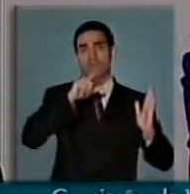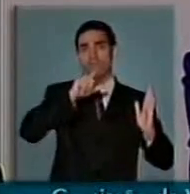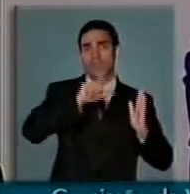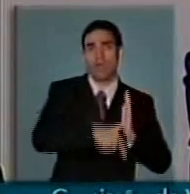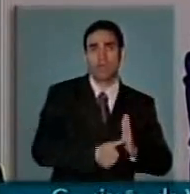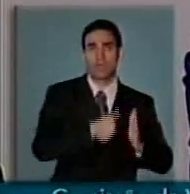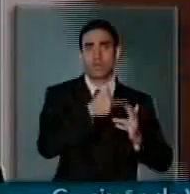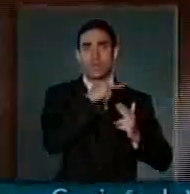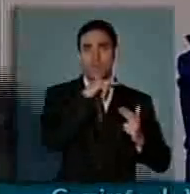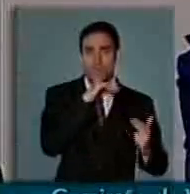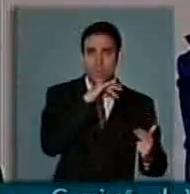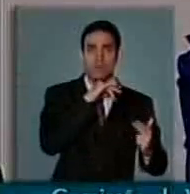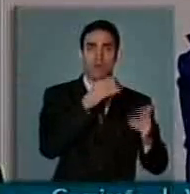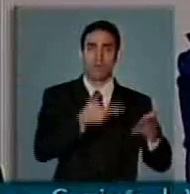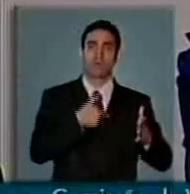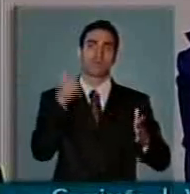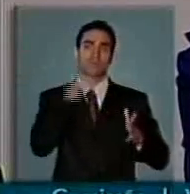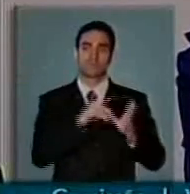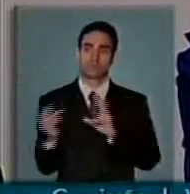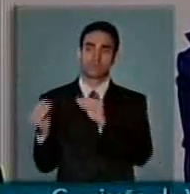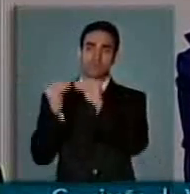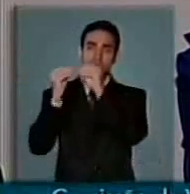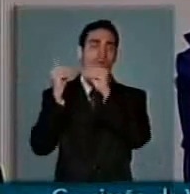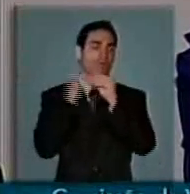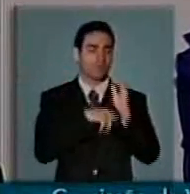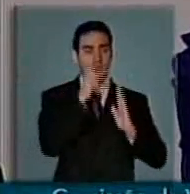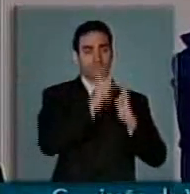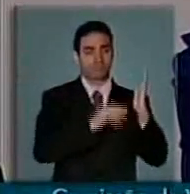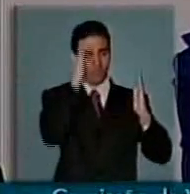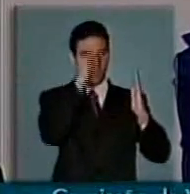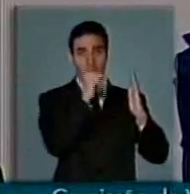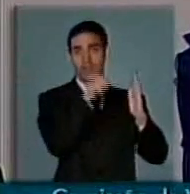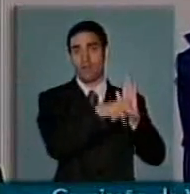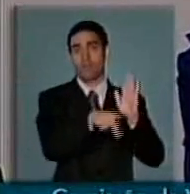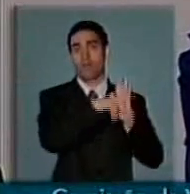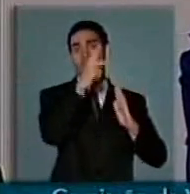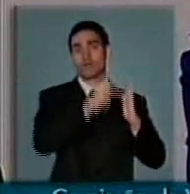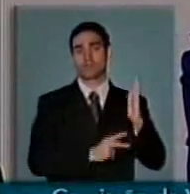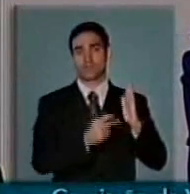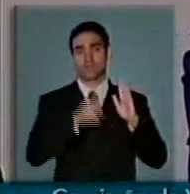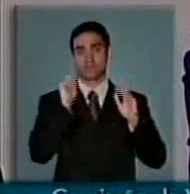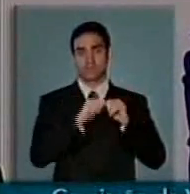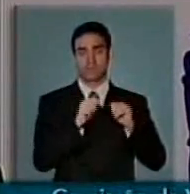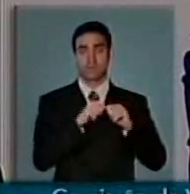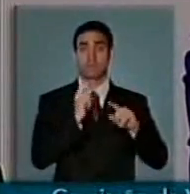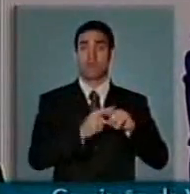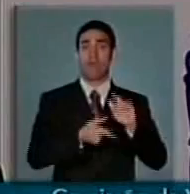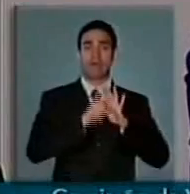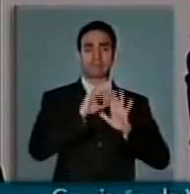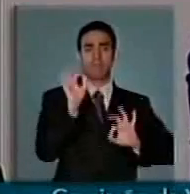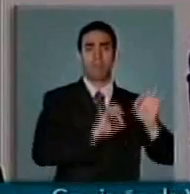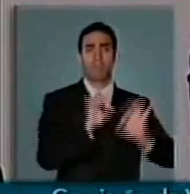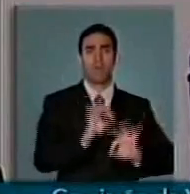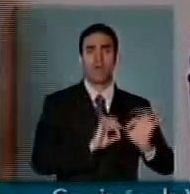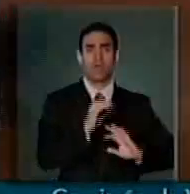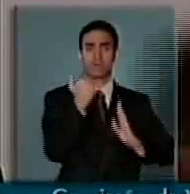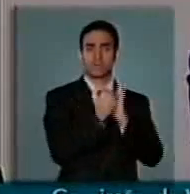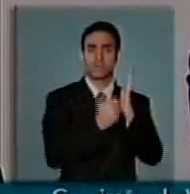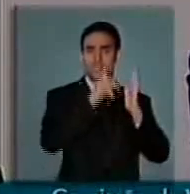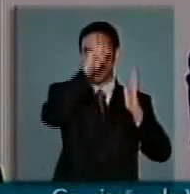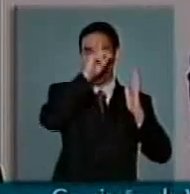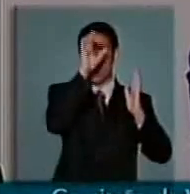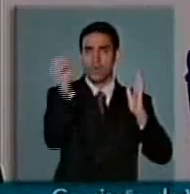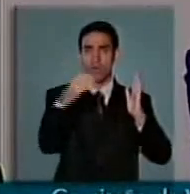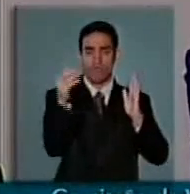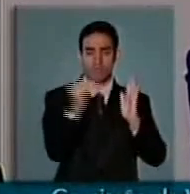atrasado. E agora nós estamos fazendo com que todas as coisas que estavam planejadas estejam sendo